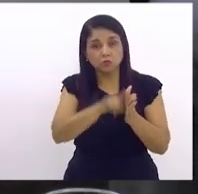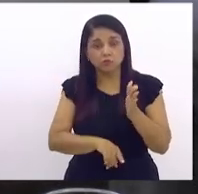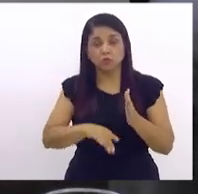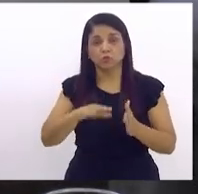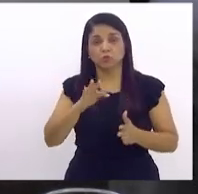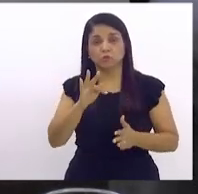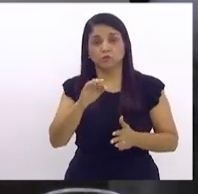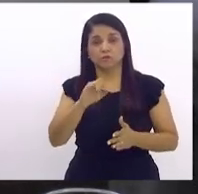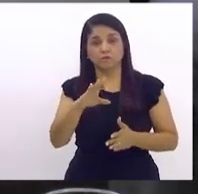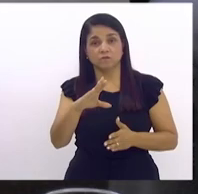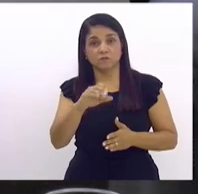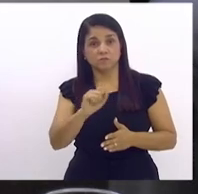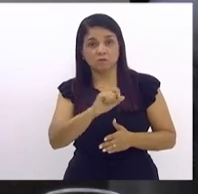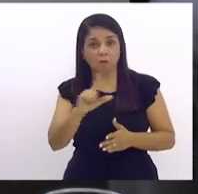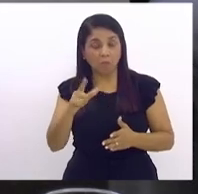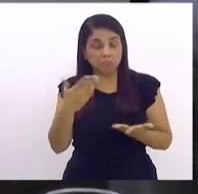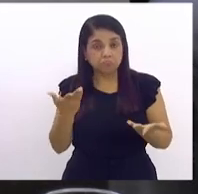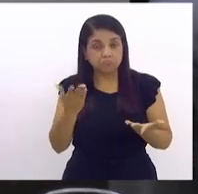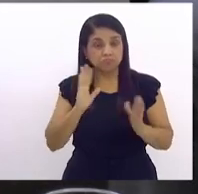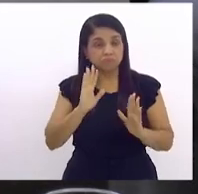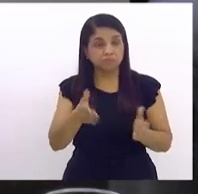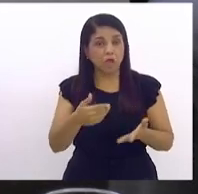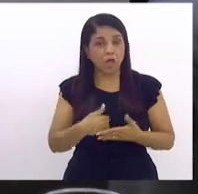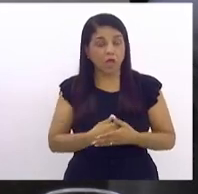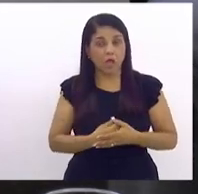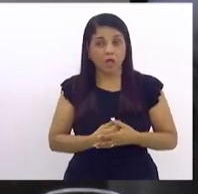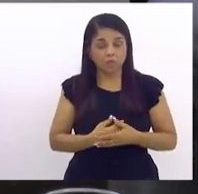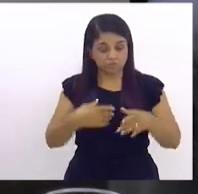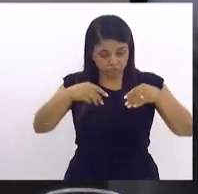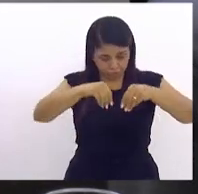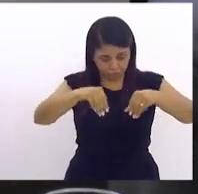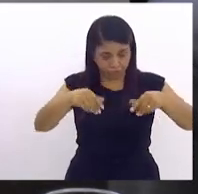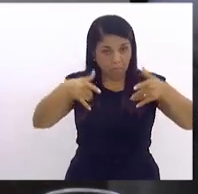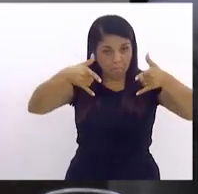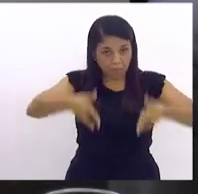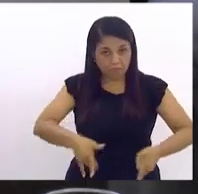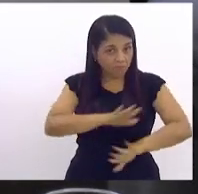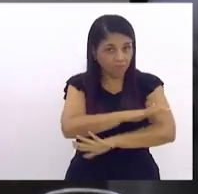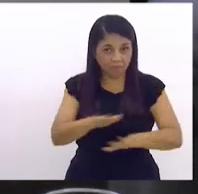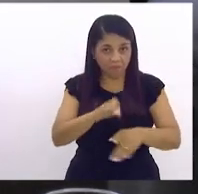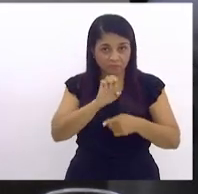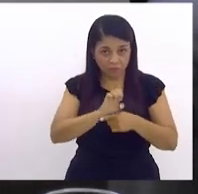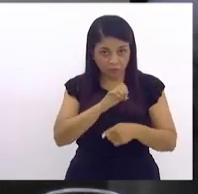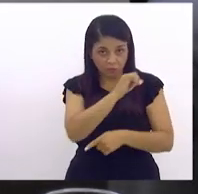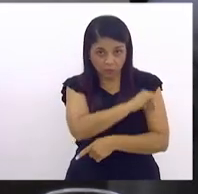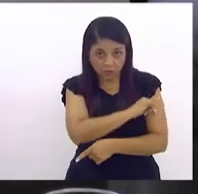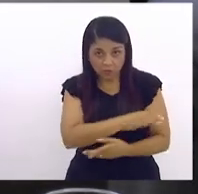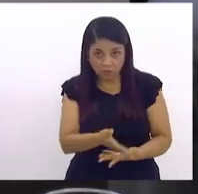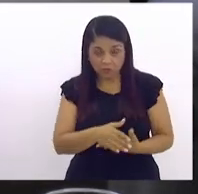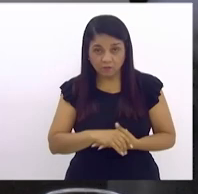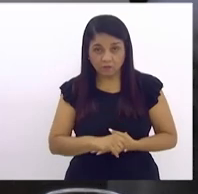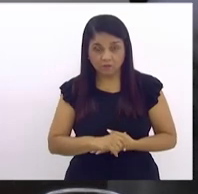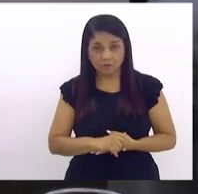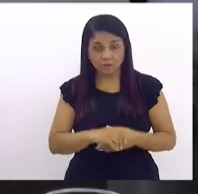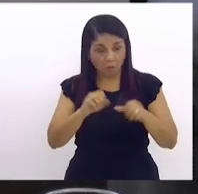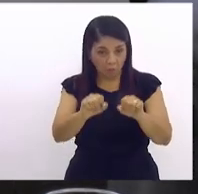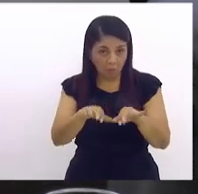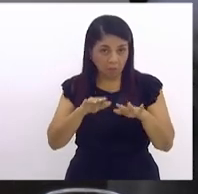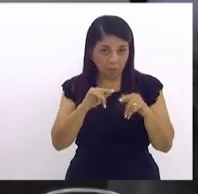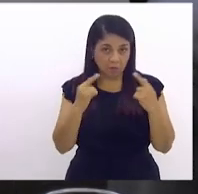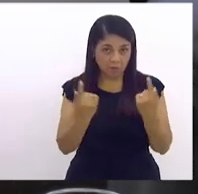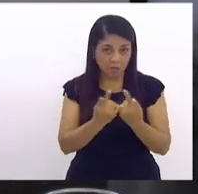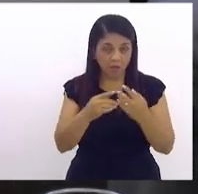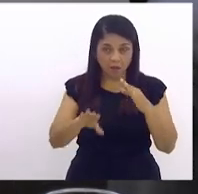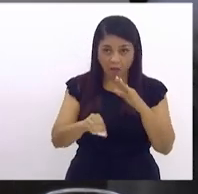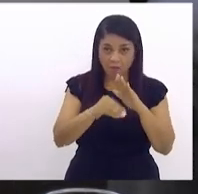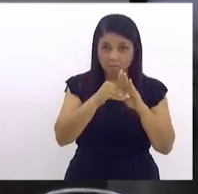Se a gente está no buraco, quer sepultar de vez, mas deixar para o plenário, porque o arraimento é